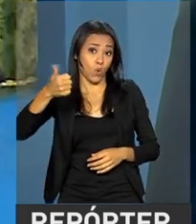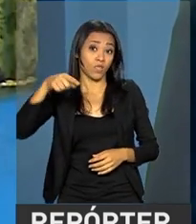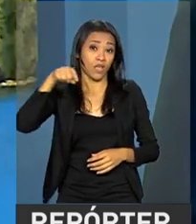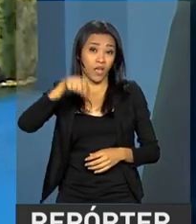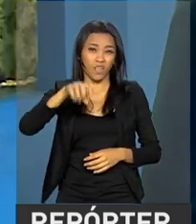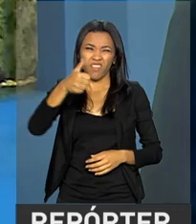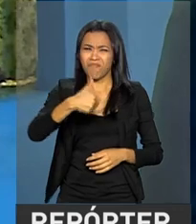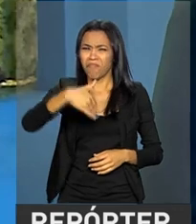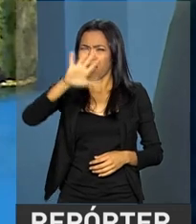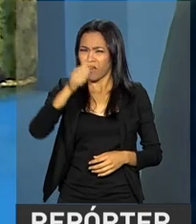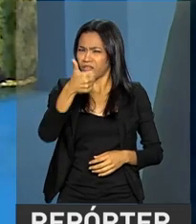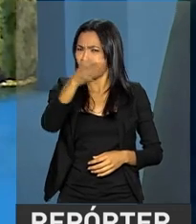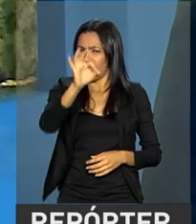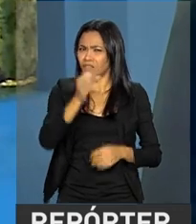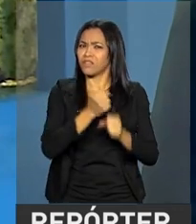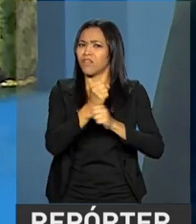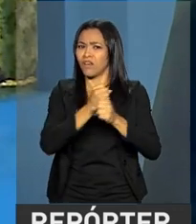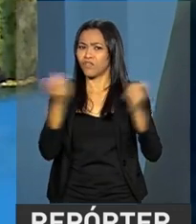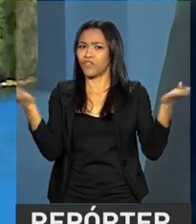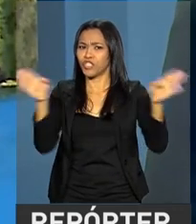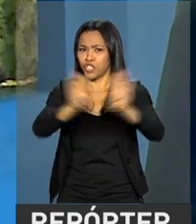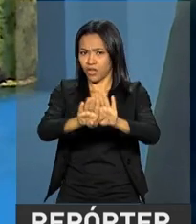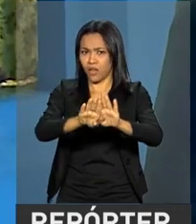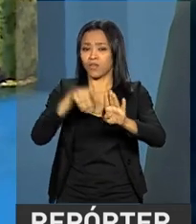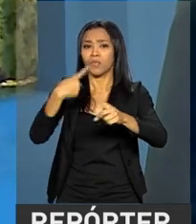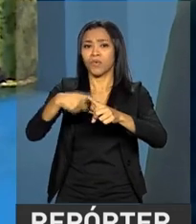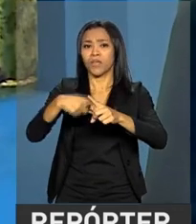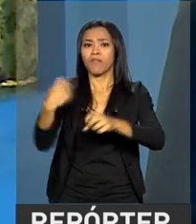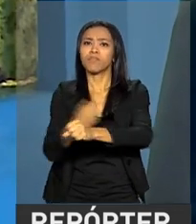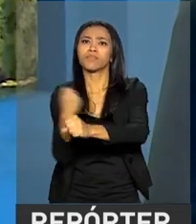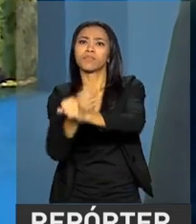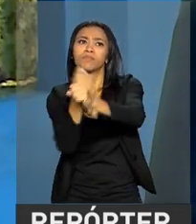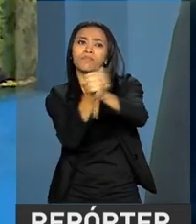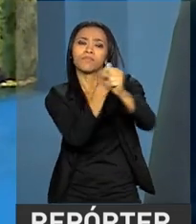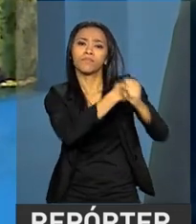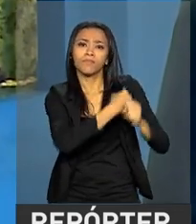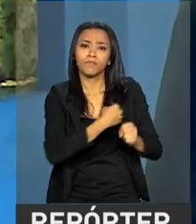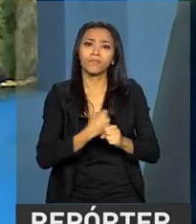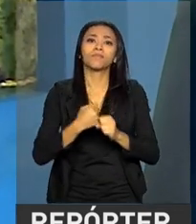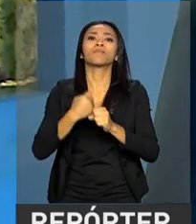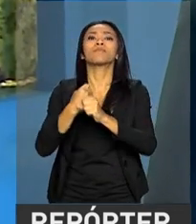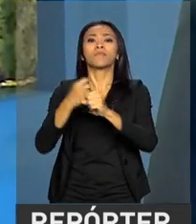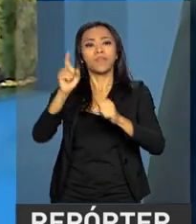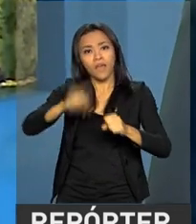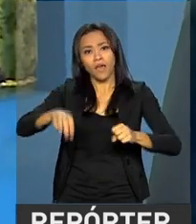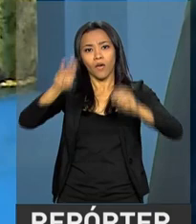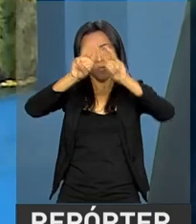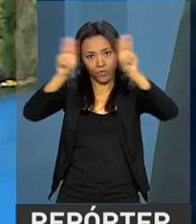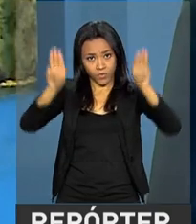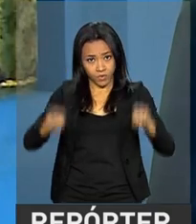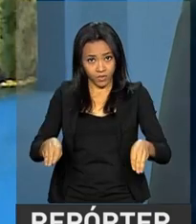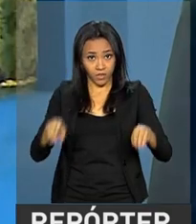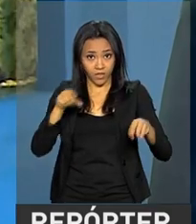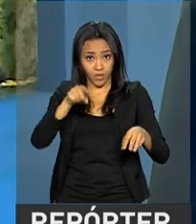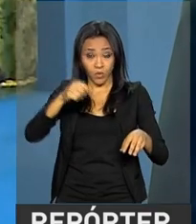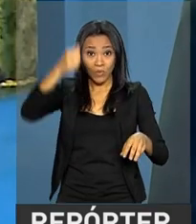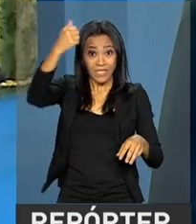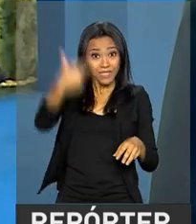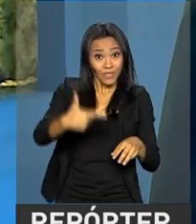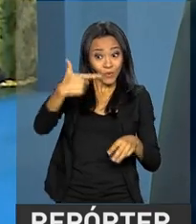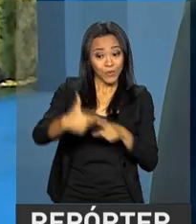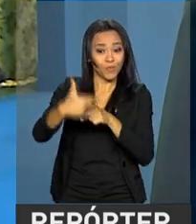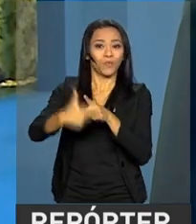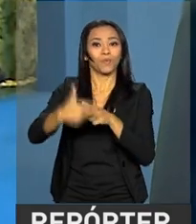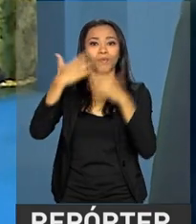por mais de 10 anos fechado, passando por reformas, e faz parte do Museu Emílio Gelbi, o segundo maior museu de